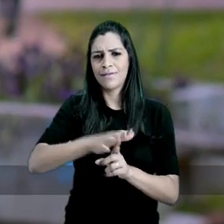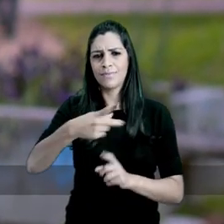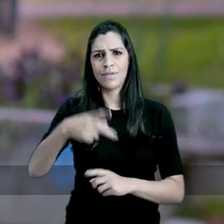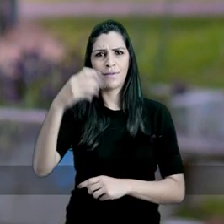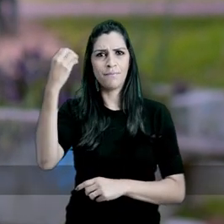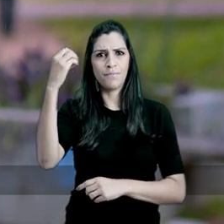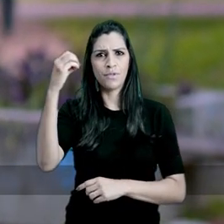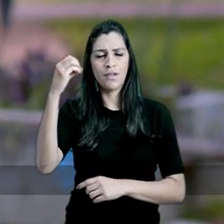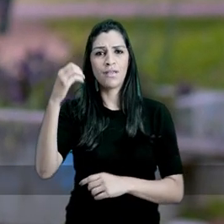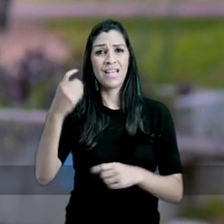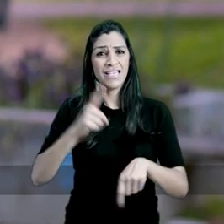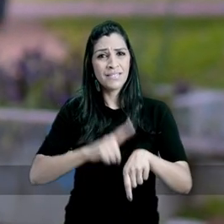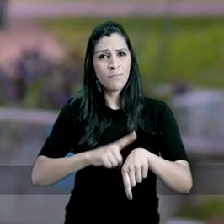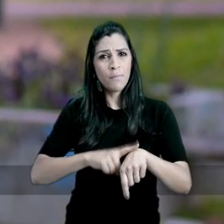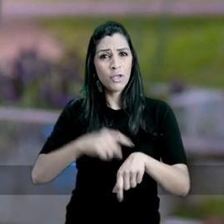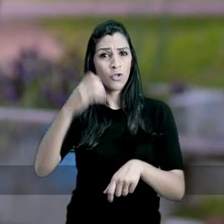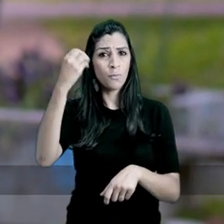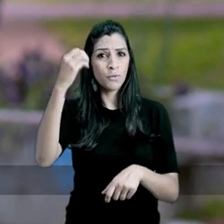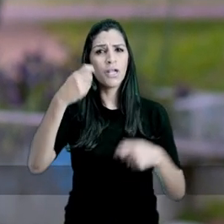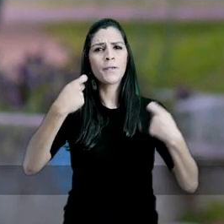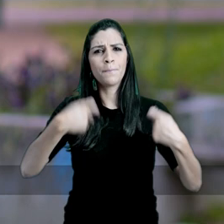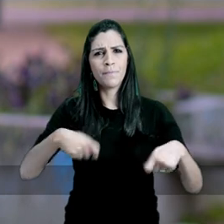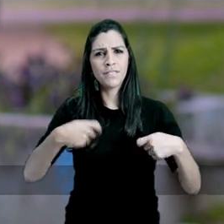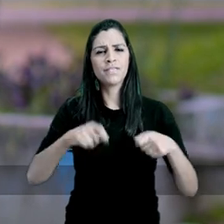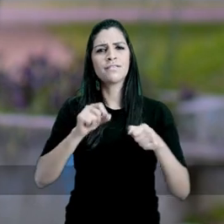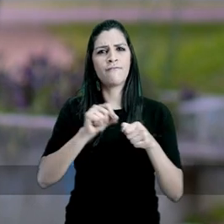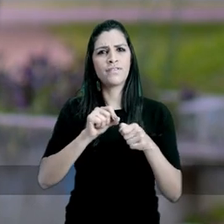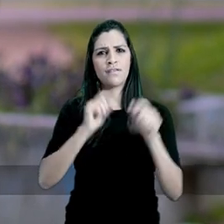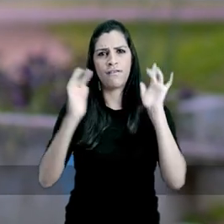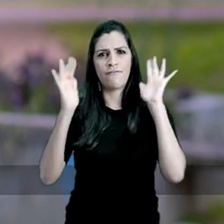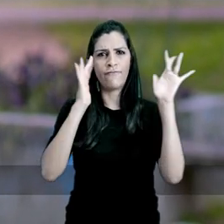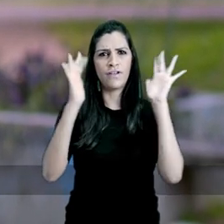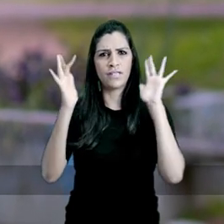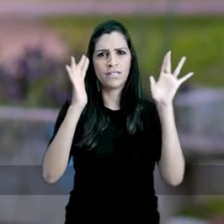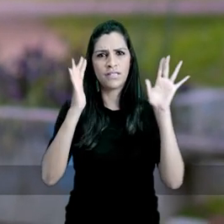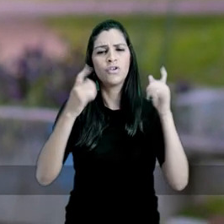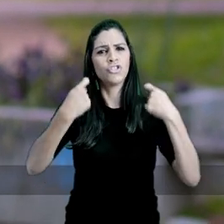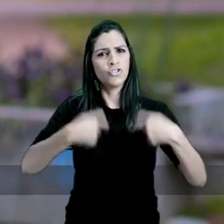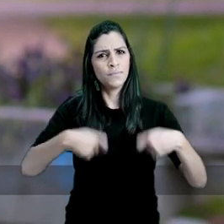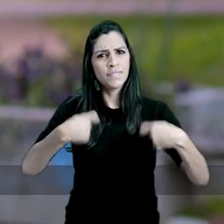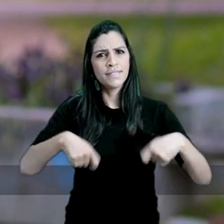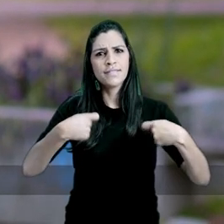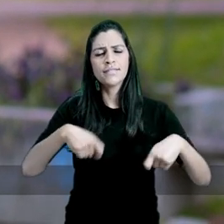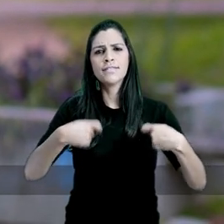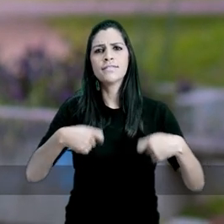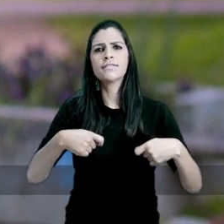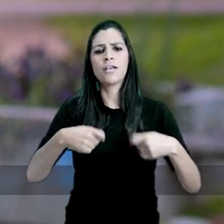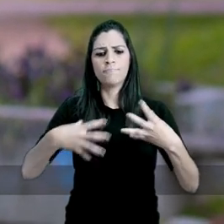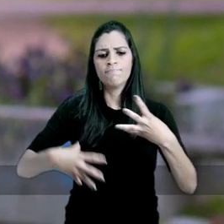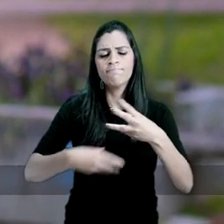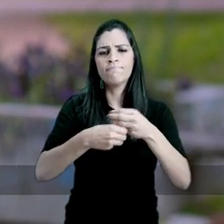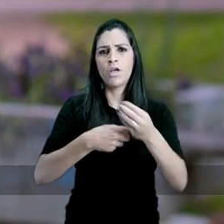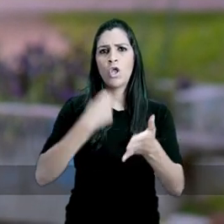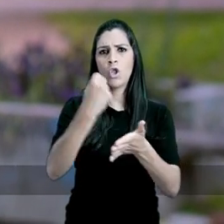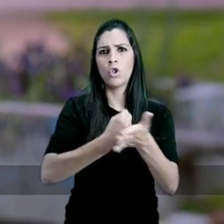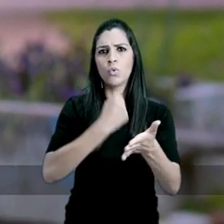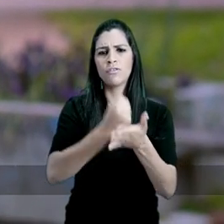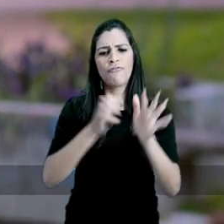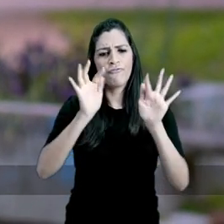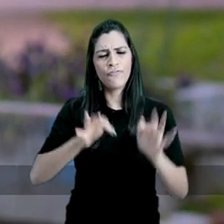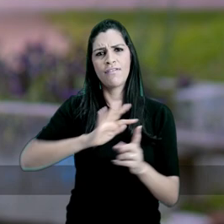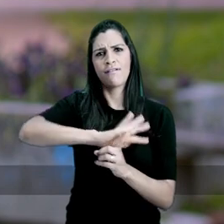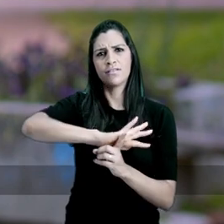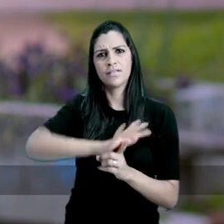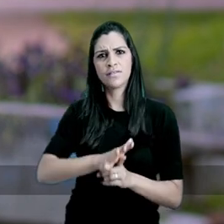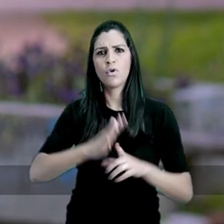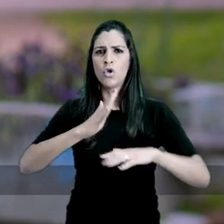em nossa cidade. Nesse momento, Porto Alegre precisa fazer uma reflexão. Temos a necessidade de nos somarmos à luta